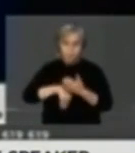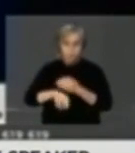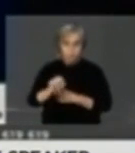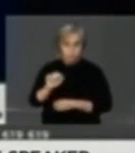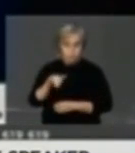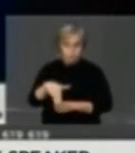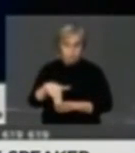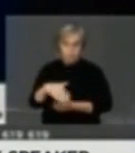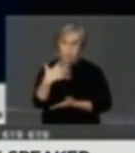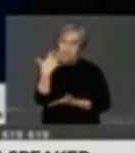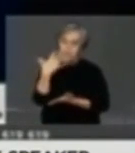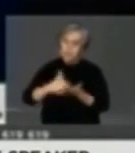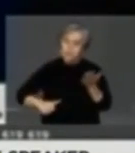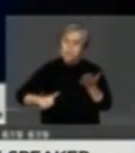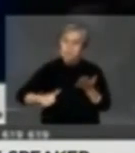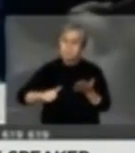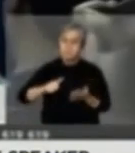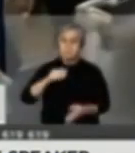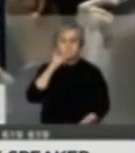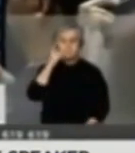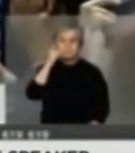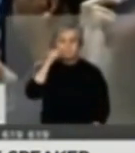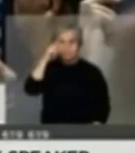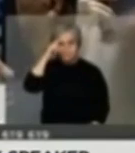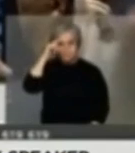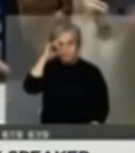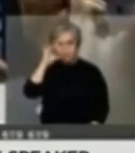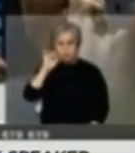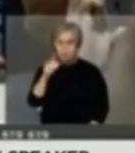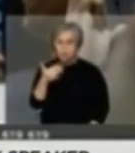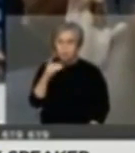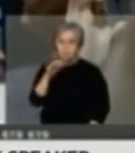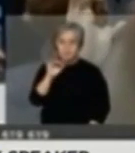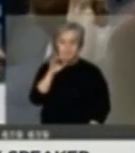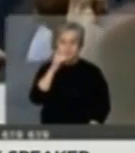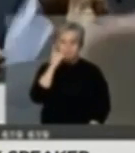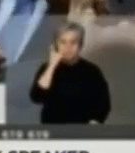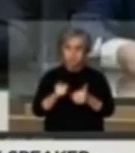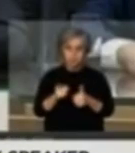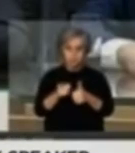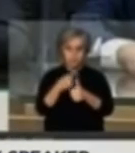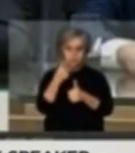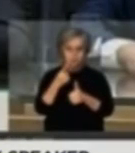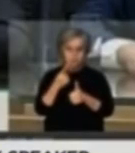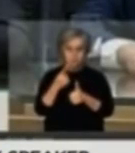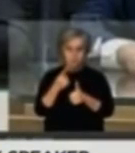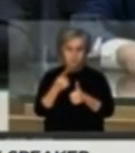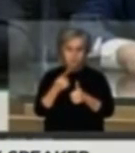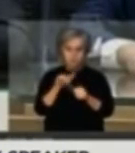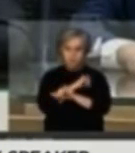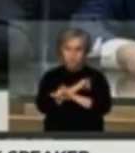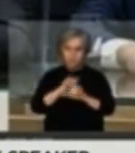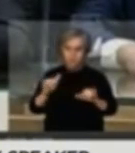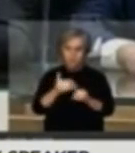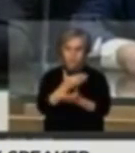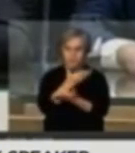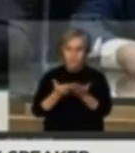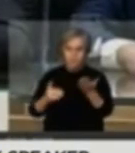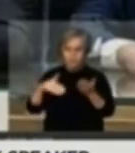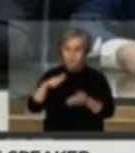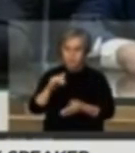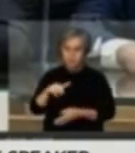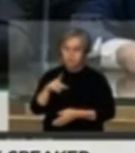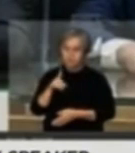foram surpreendentes, 450 a 10, para retirá-lo de sua cadeira. Fica declarada a perda do